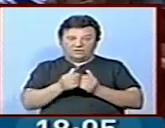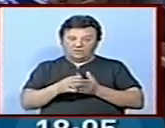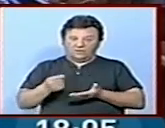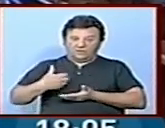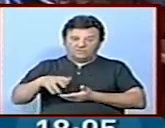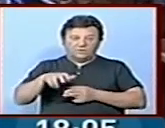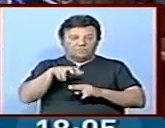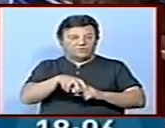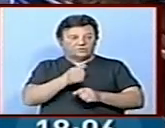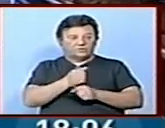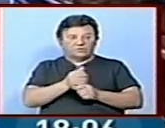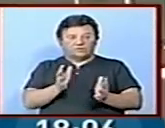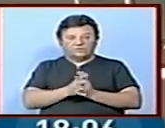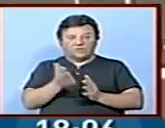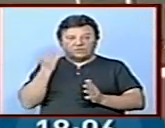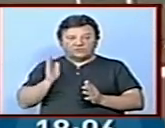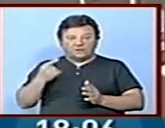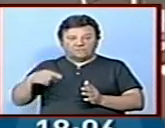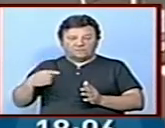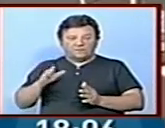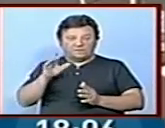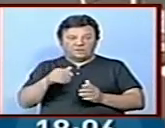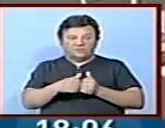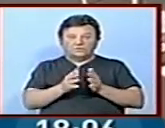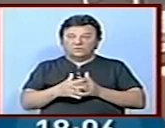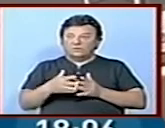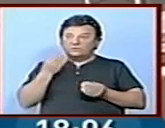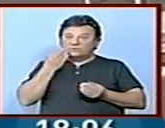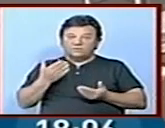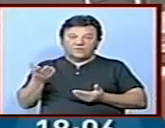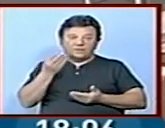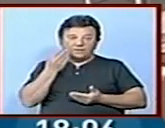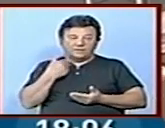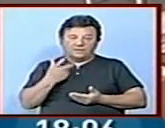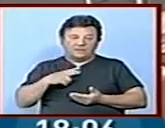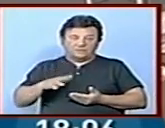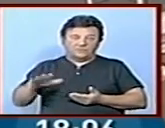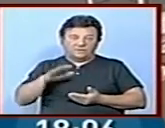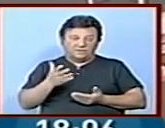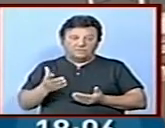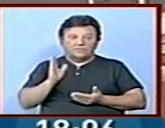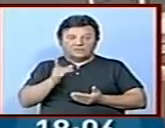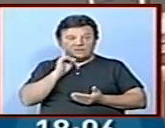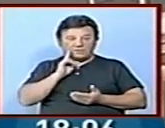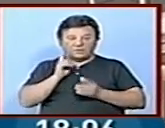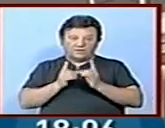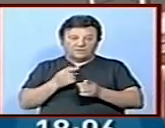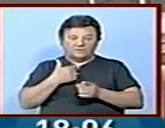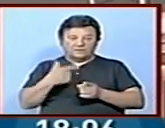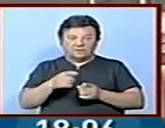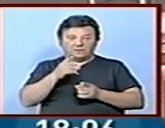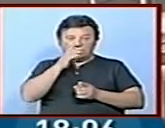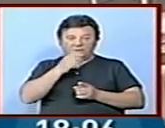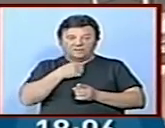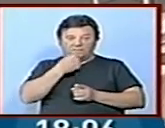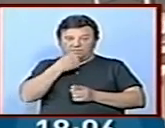estes pós-trabalho fossem somados aos que já existiam, mas a conjuntura é aquela que temos e é nacional, mas o que é importante é que se estamos a perder em algum